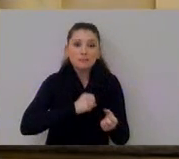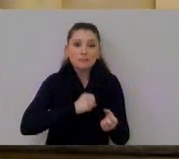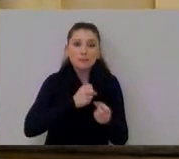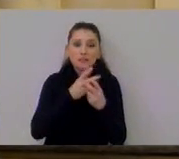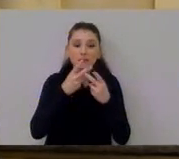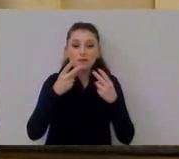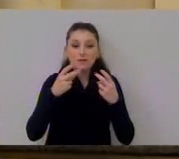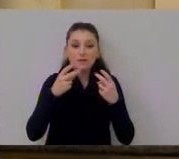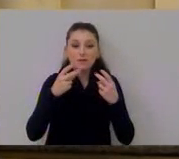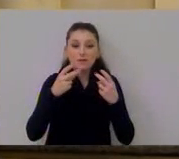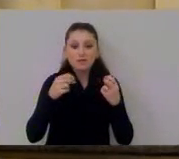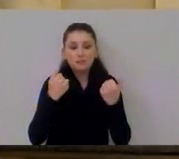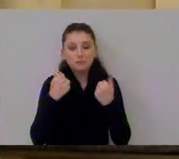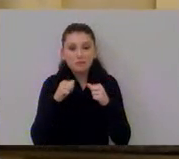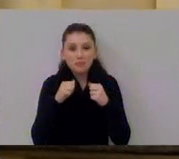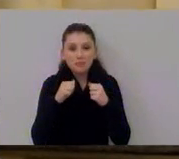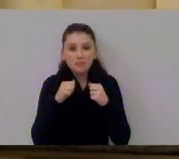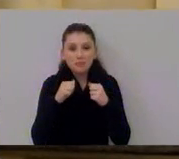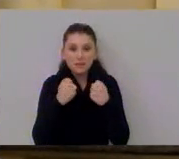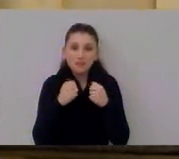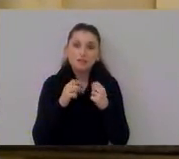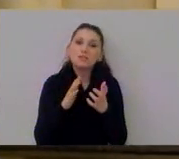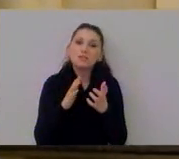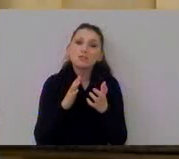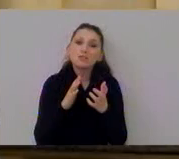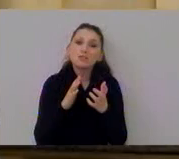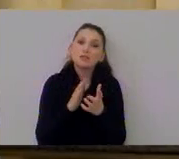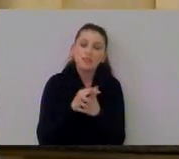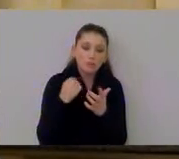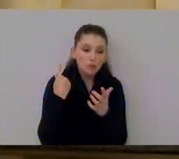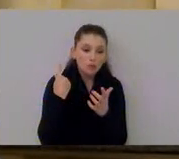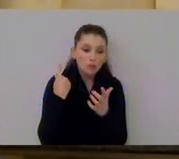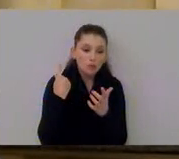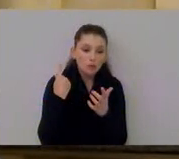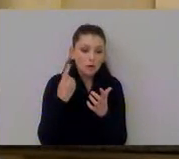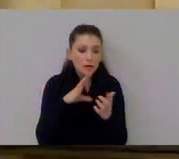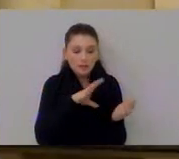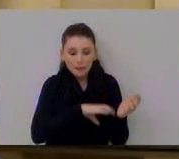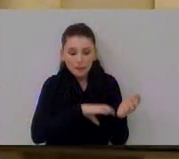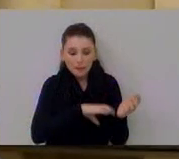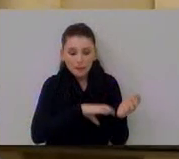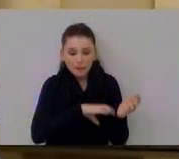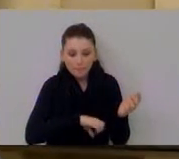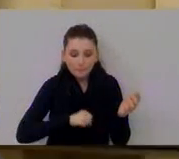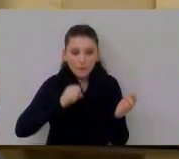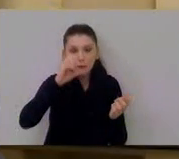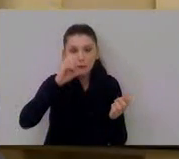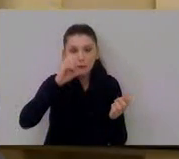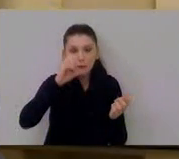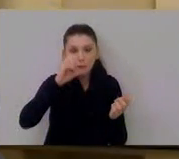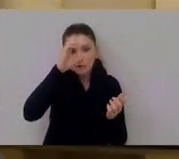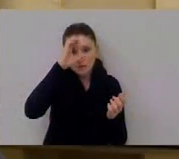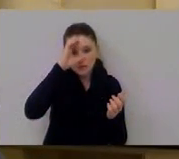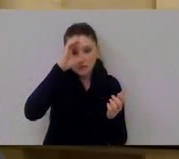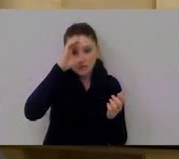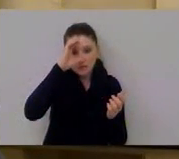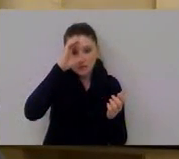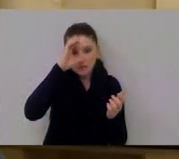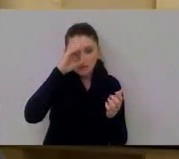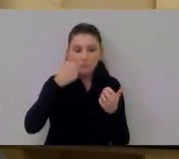nós amamos o bairro, a cidade que a gente mora, a gente quer o melhor, para